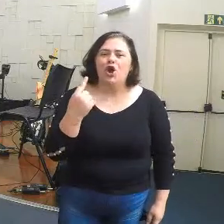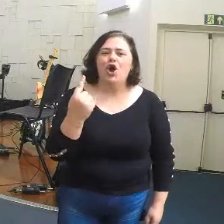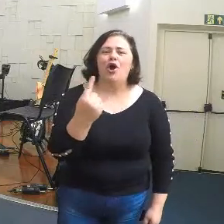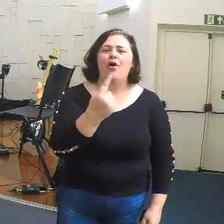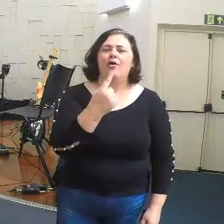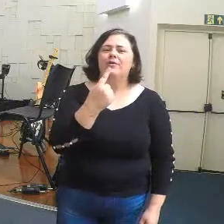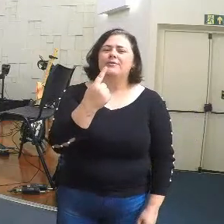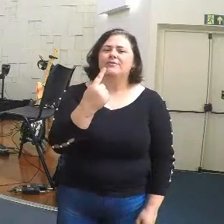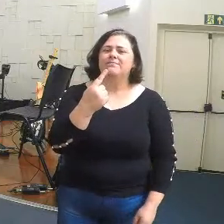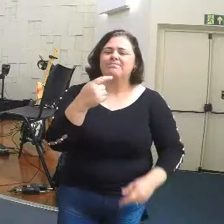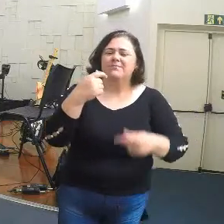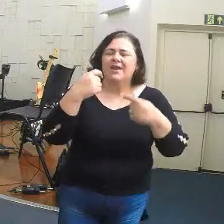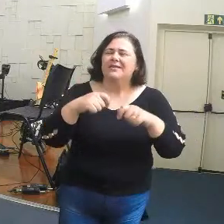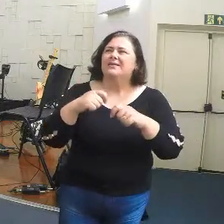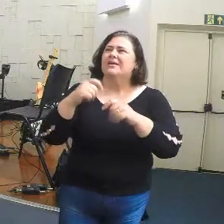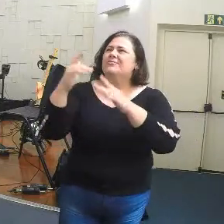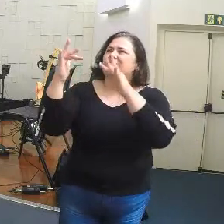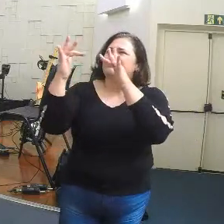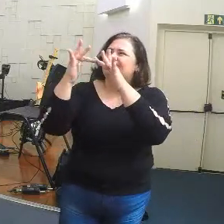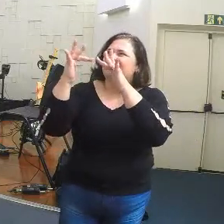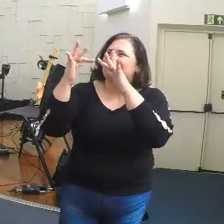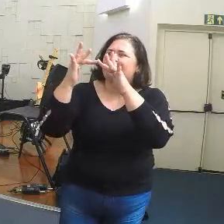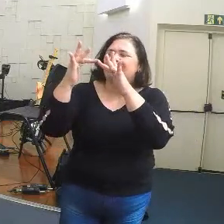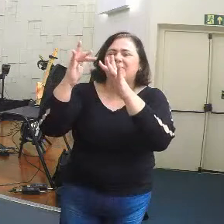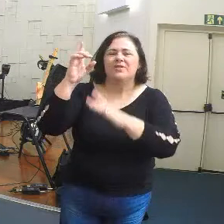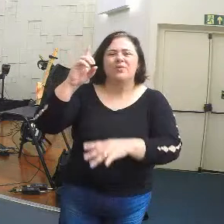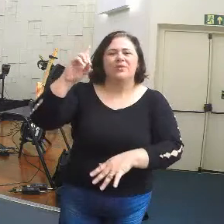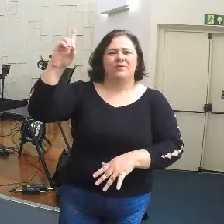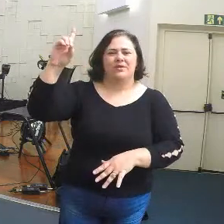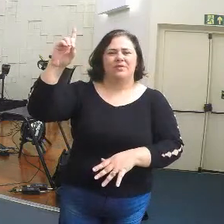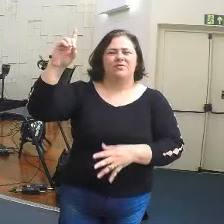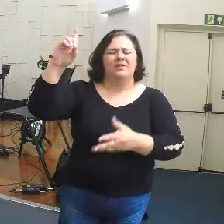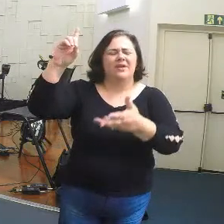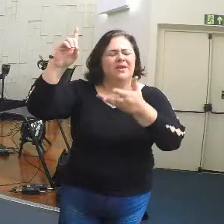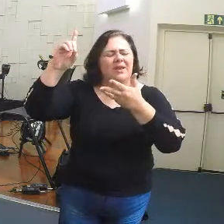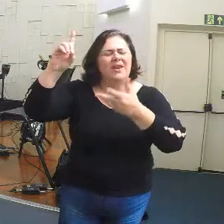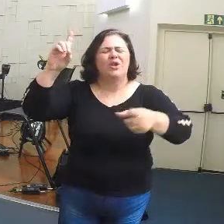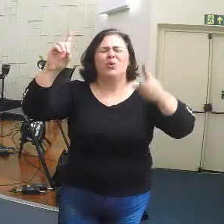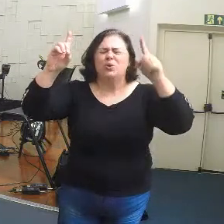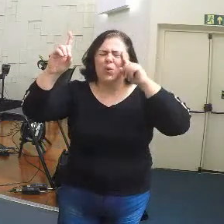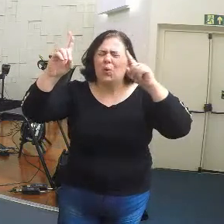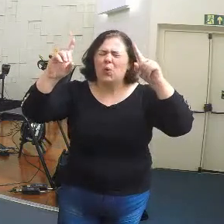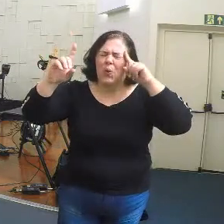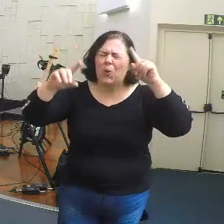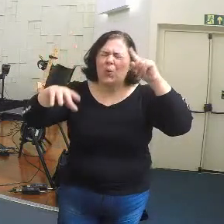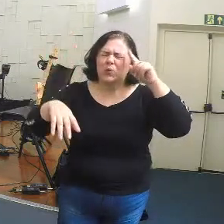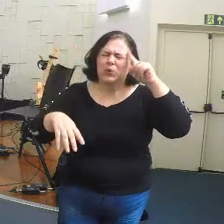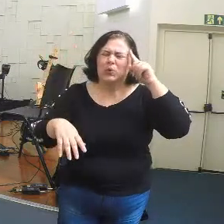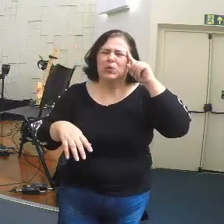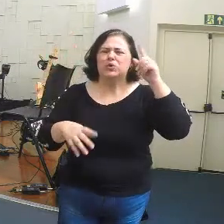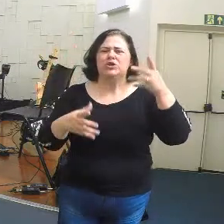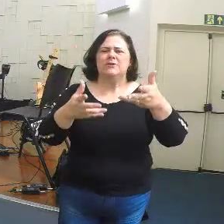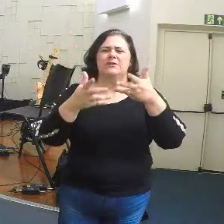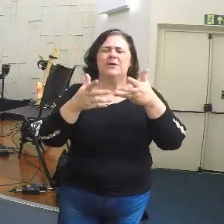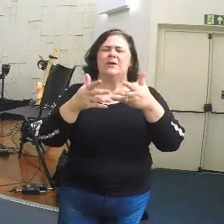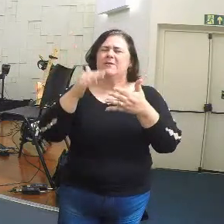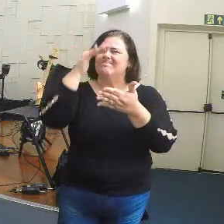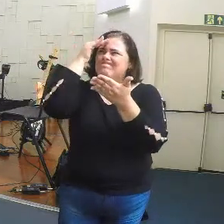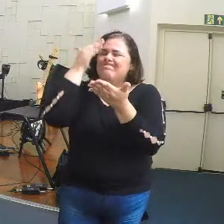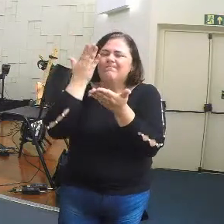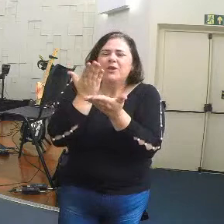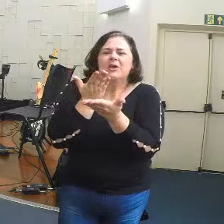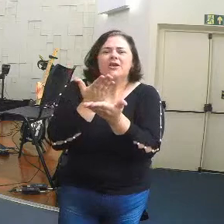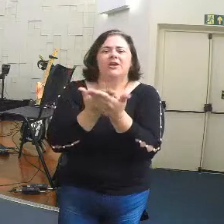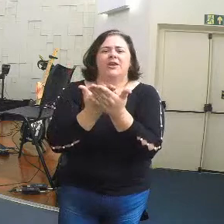de Deus que gera a vida. Nós precisamos então todos os dias crer